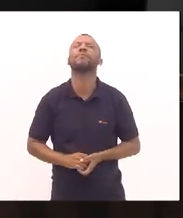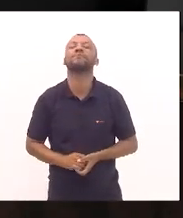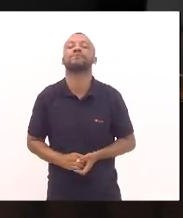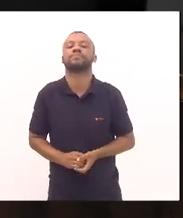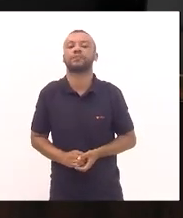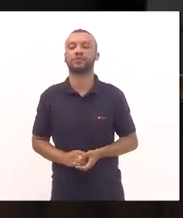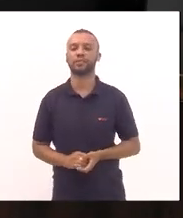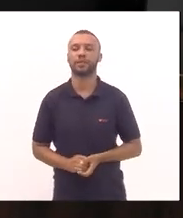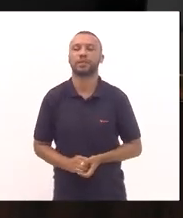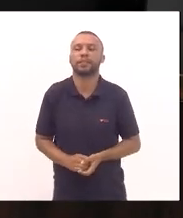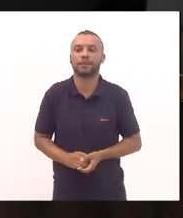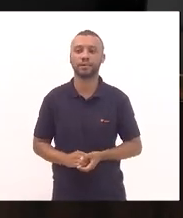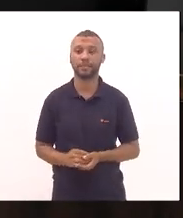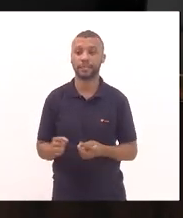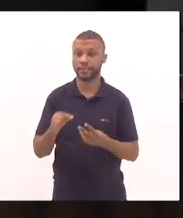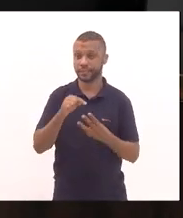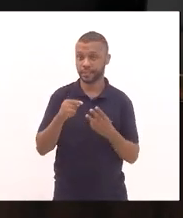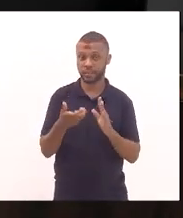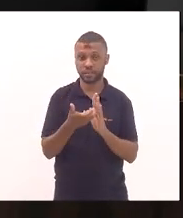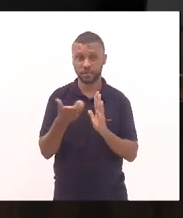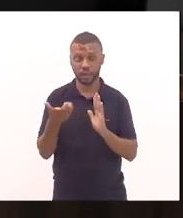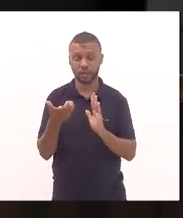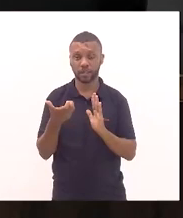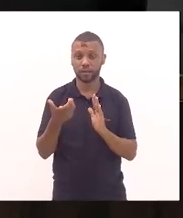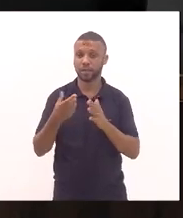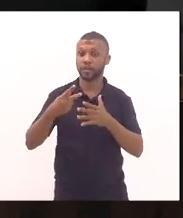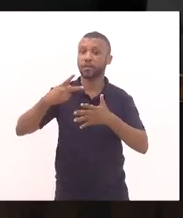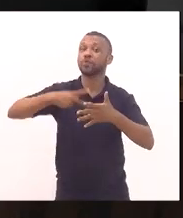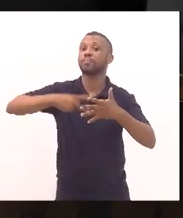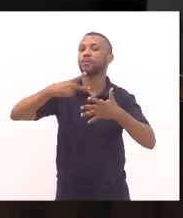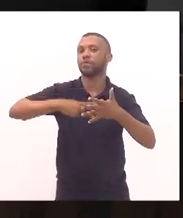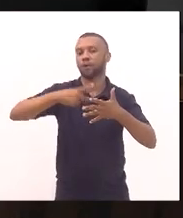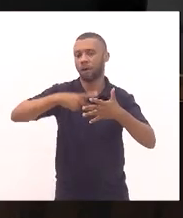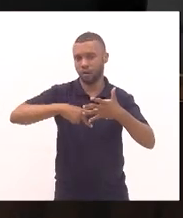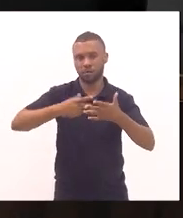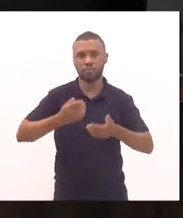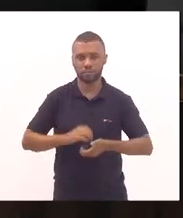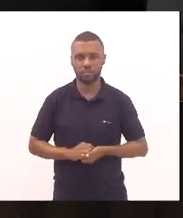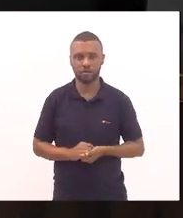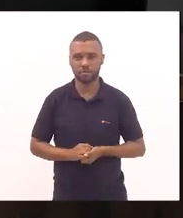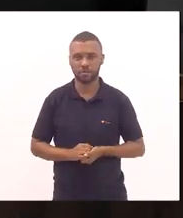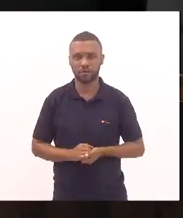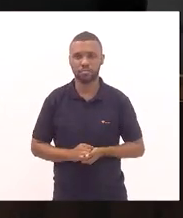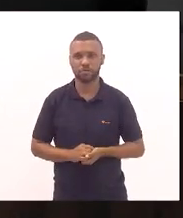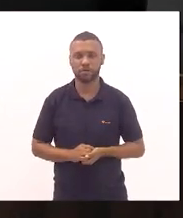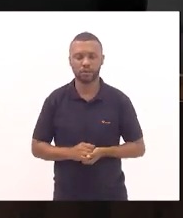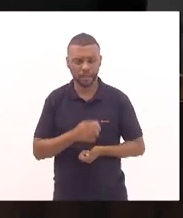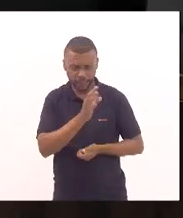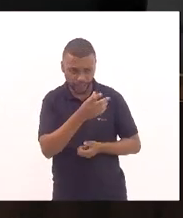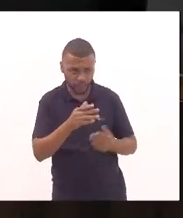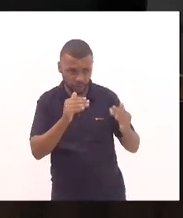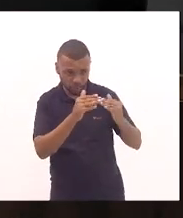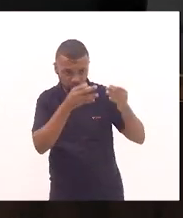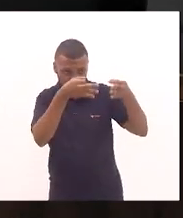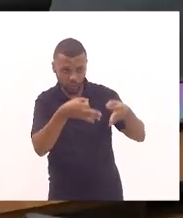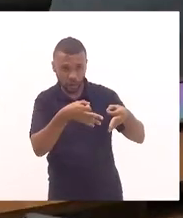Três destaques da bancada do PSOL, número 1, número 2, 654. É isso, deputada Renata?